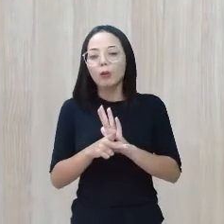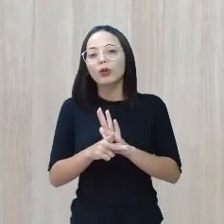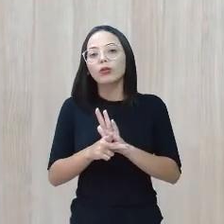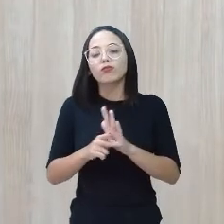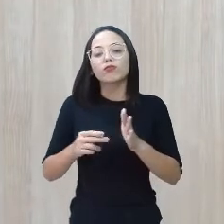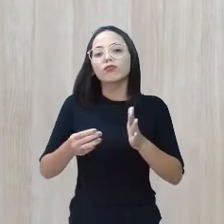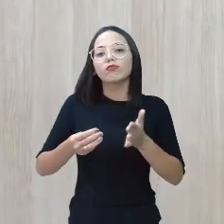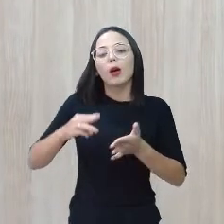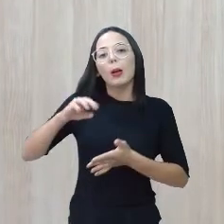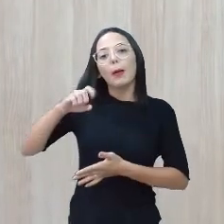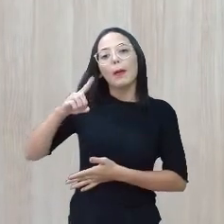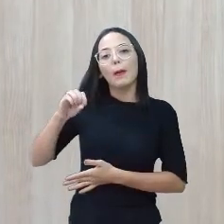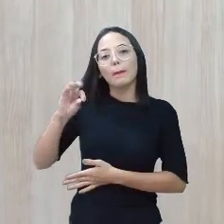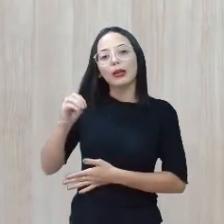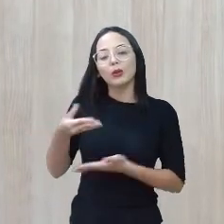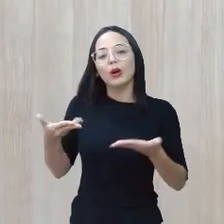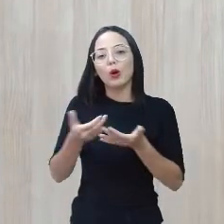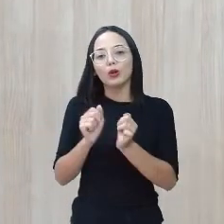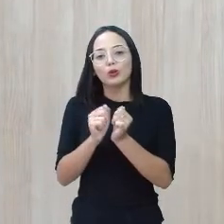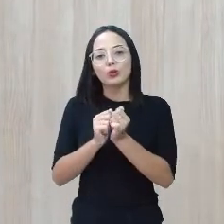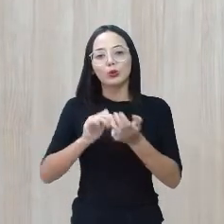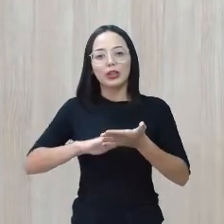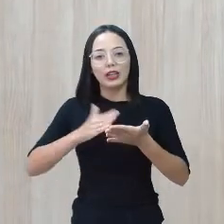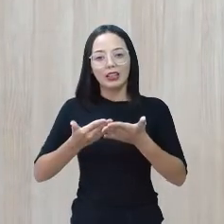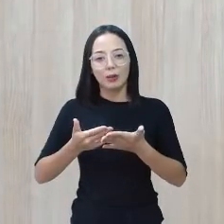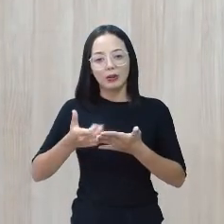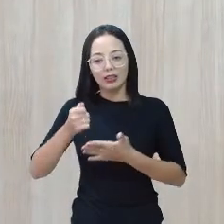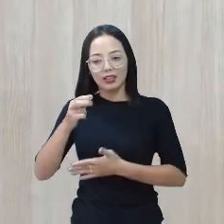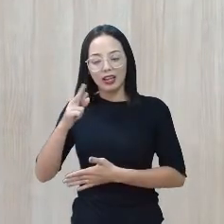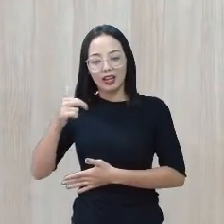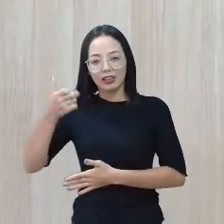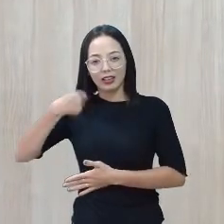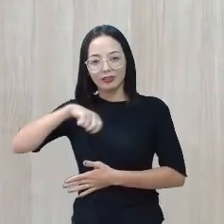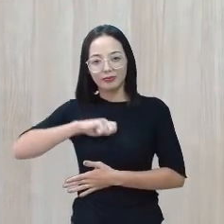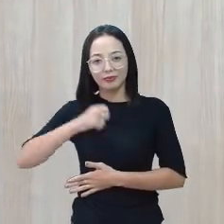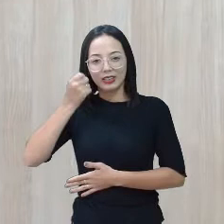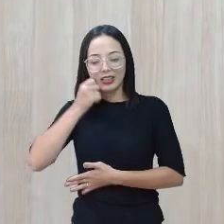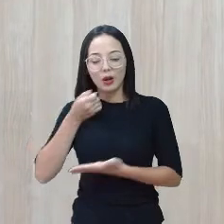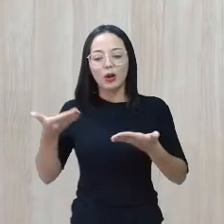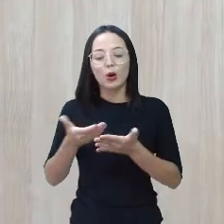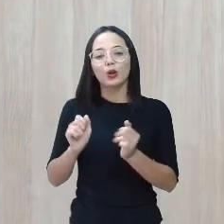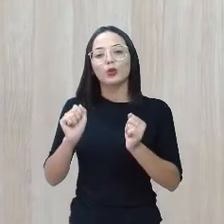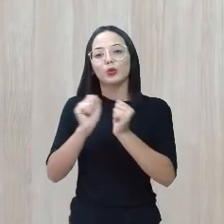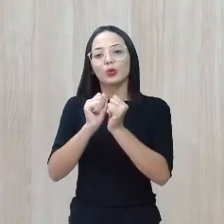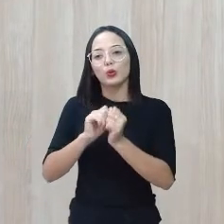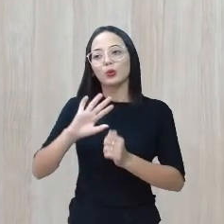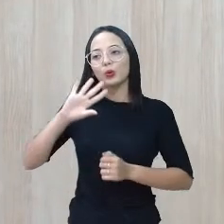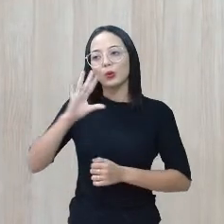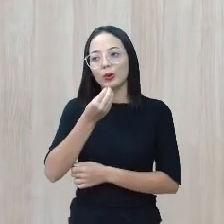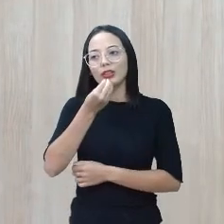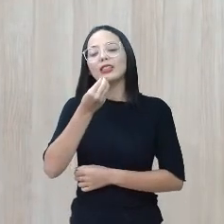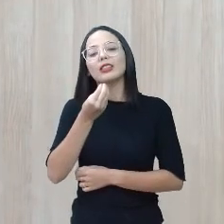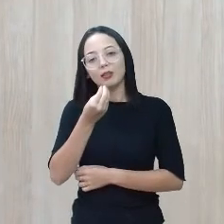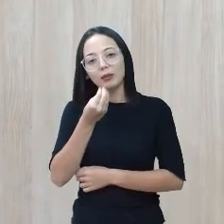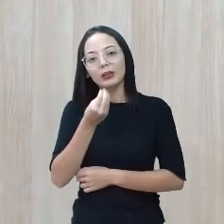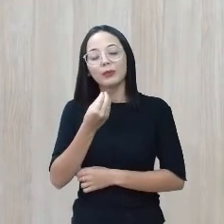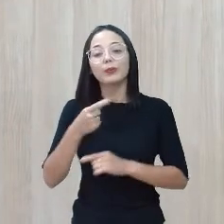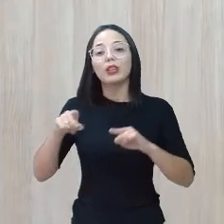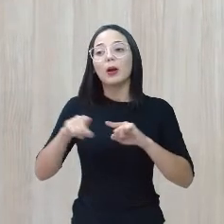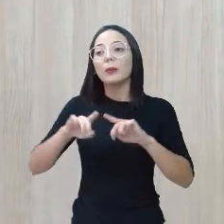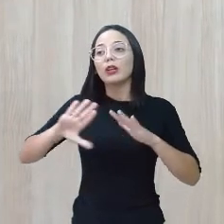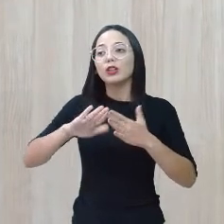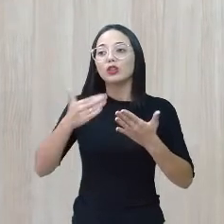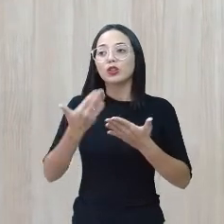vocês que estou aqui com a nossa intérprete de Libras, Adriele, que vamos juntos nessa viagem do conhecimento. E nossa escola